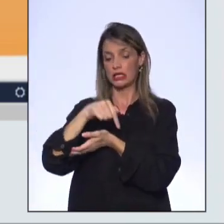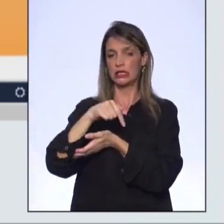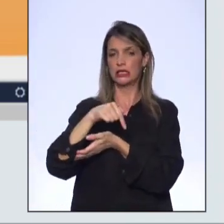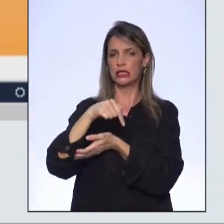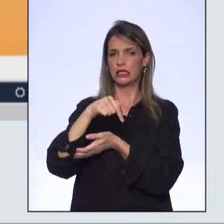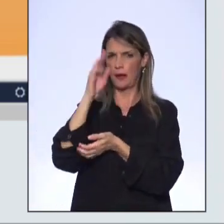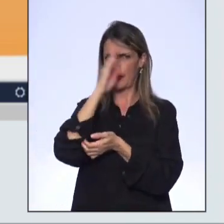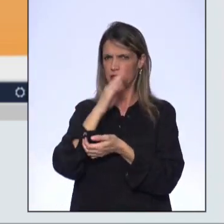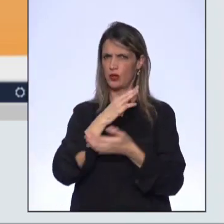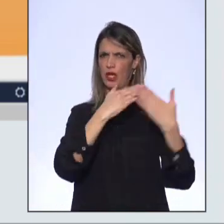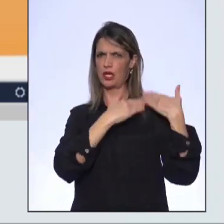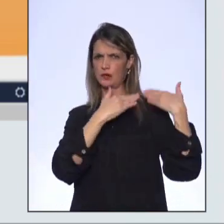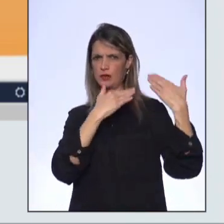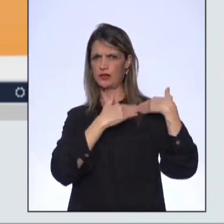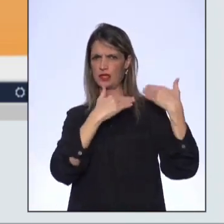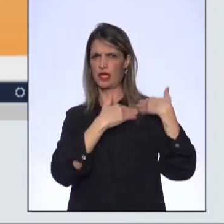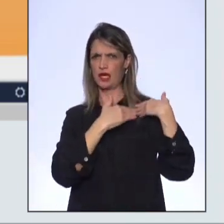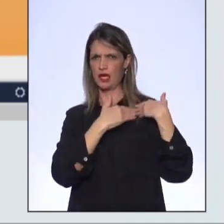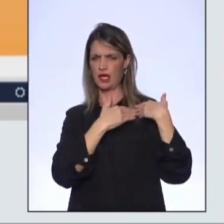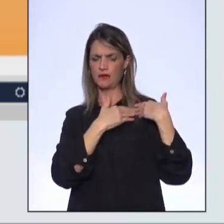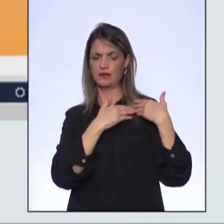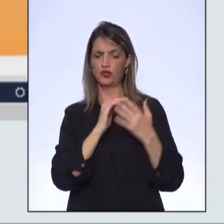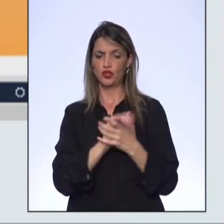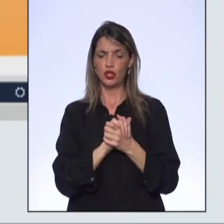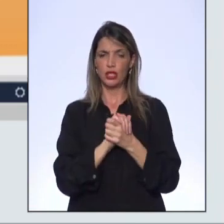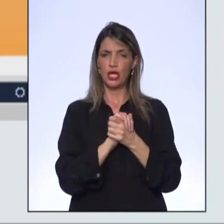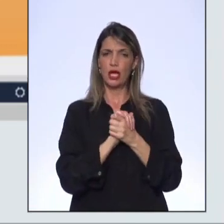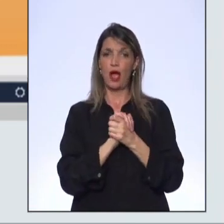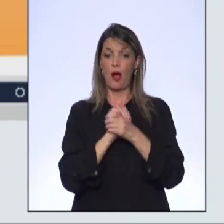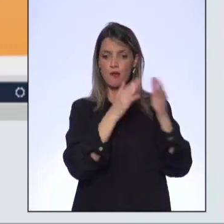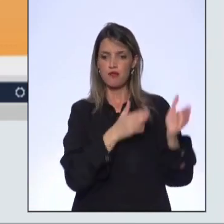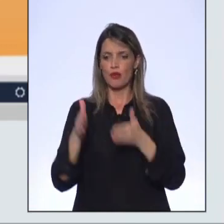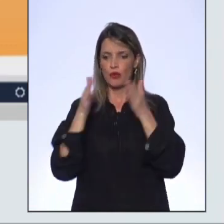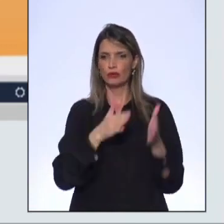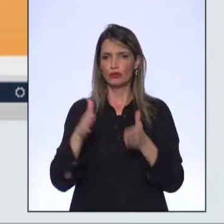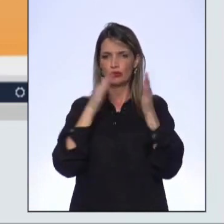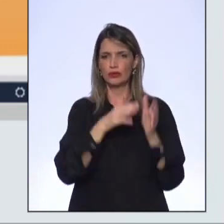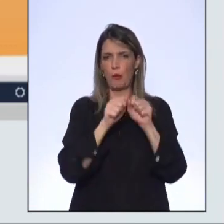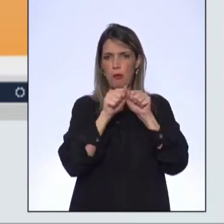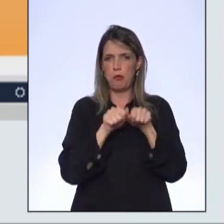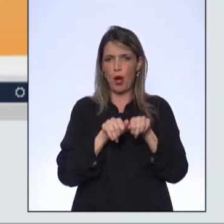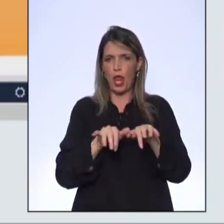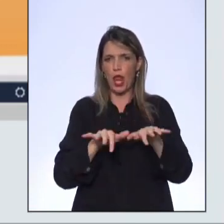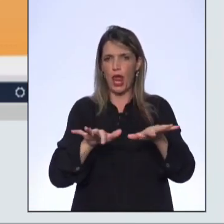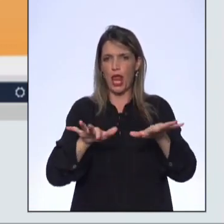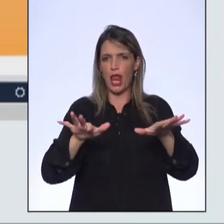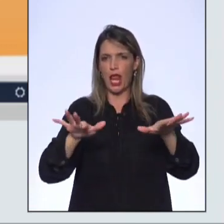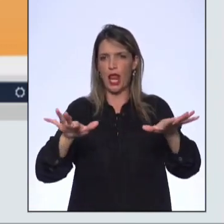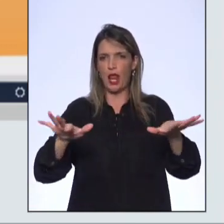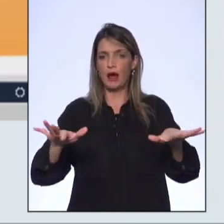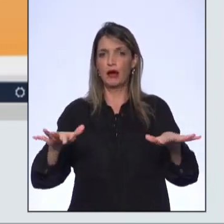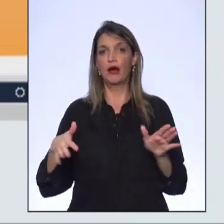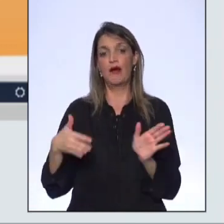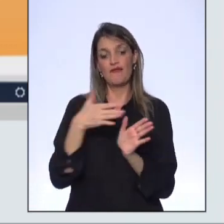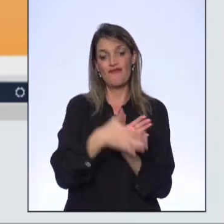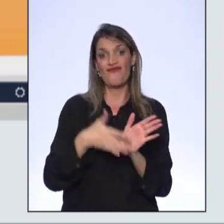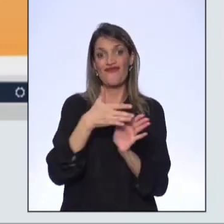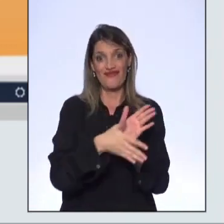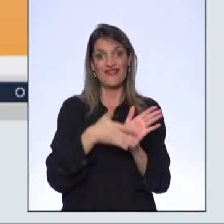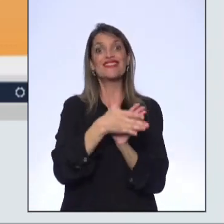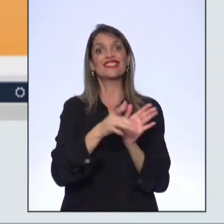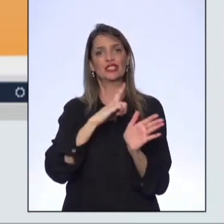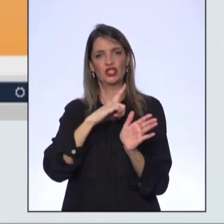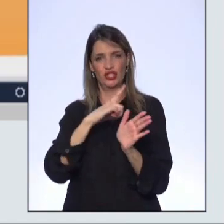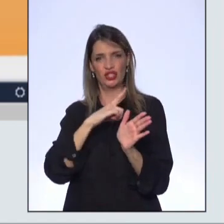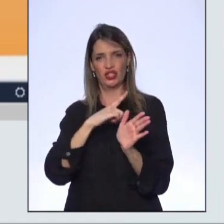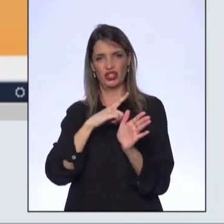foi responsável pela montagem de canais de escoamento da produção, tais como a produção de portos e ferrovias. Essa estrutura